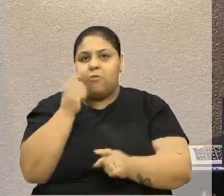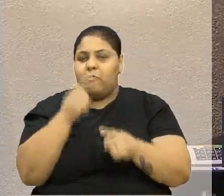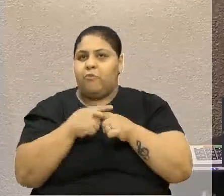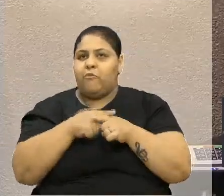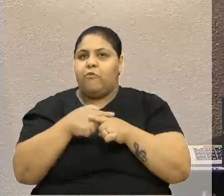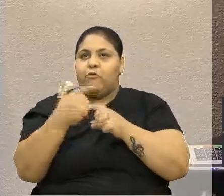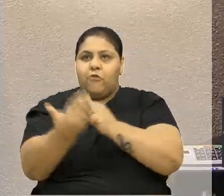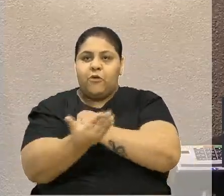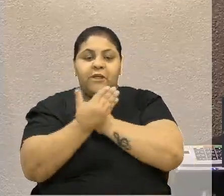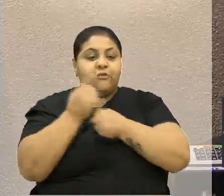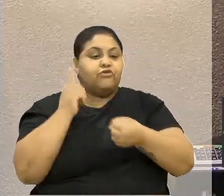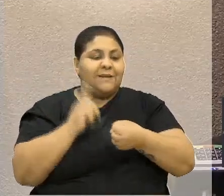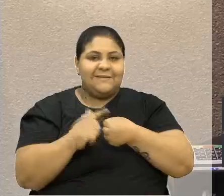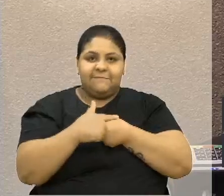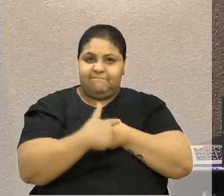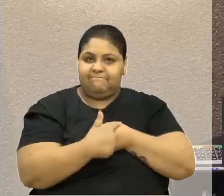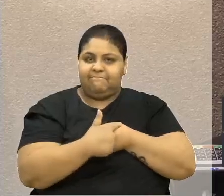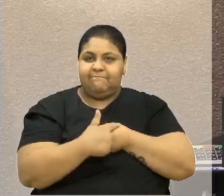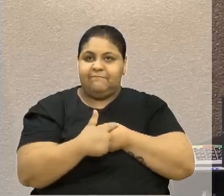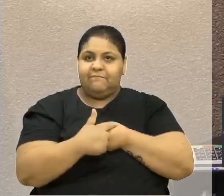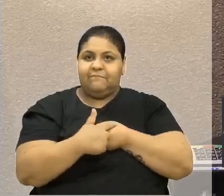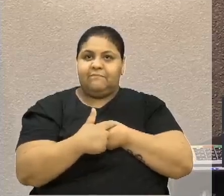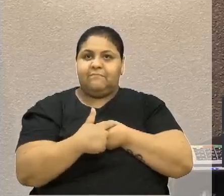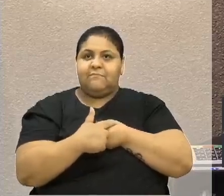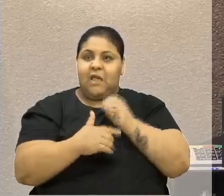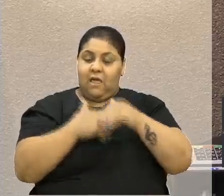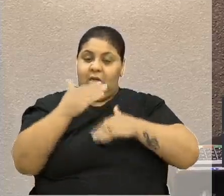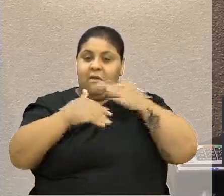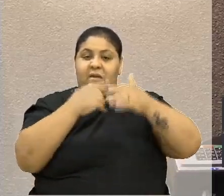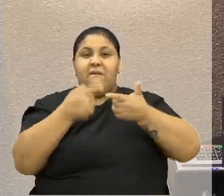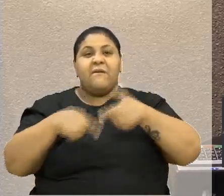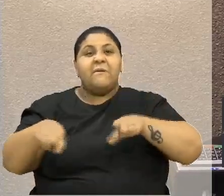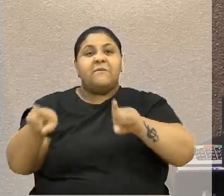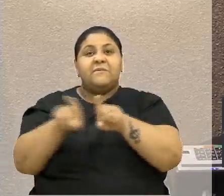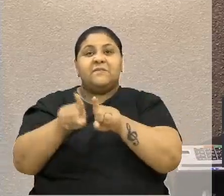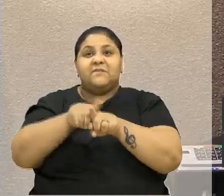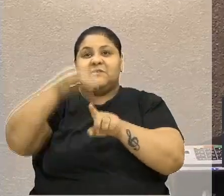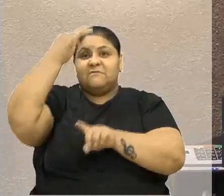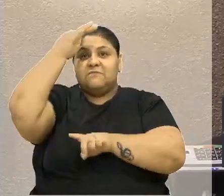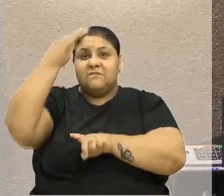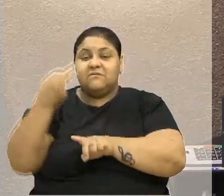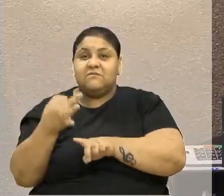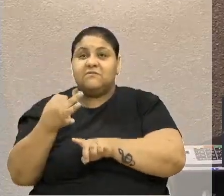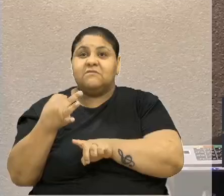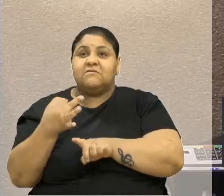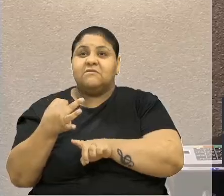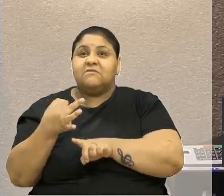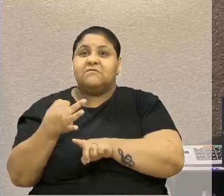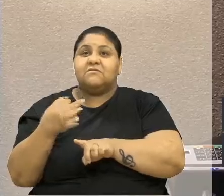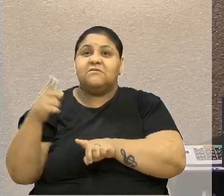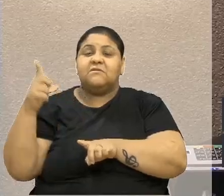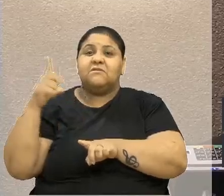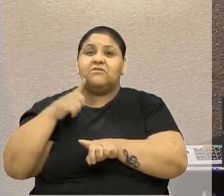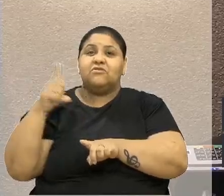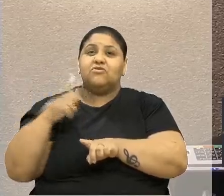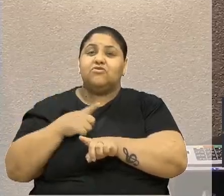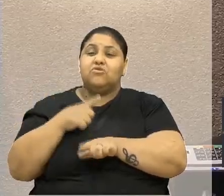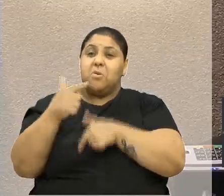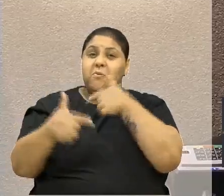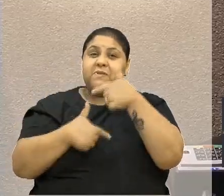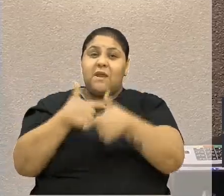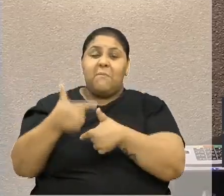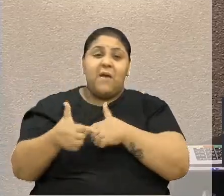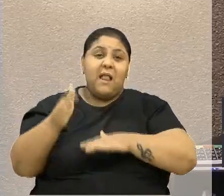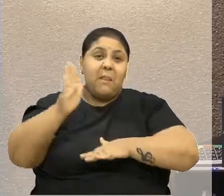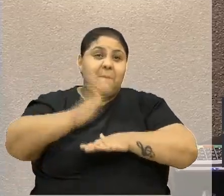ajudar essa cidade, né, a buscar mais progresso. Mas a gente também entende, né, essa situação de uma sobrecarga no sistema de saúde,